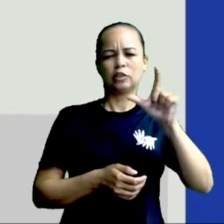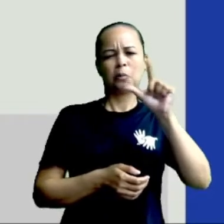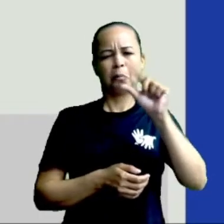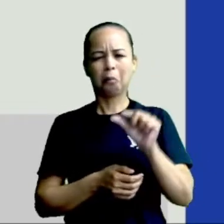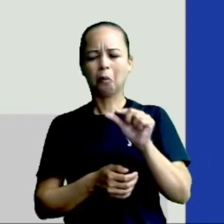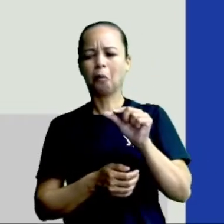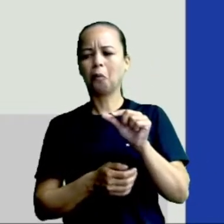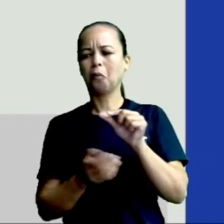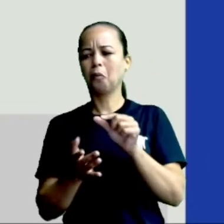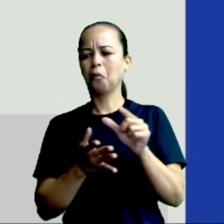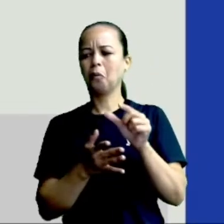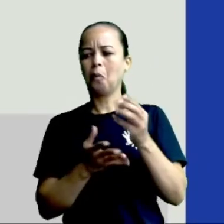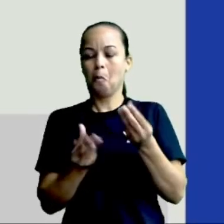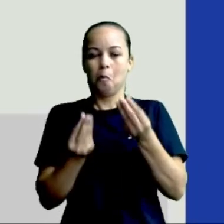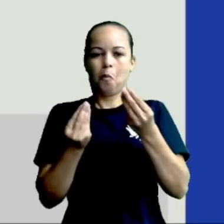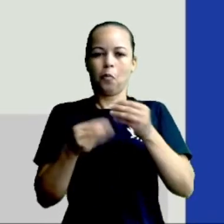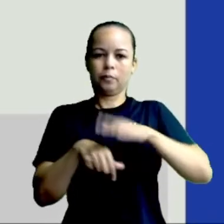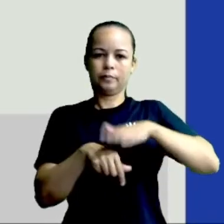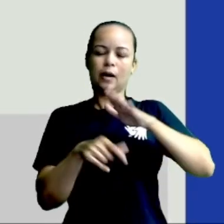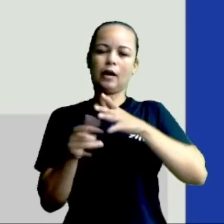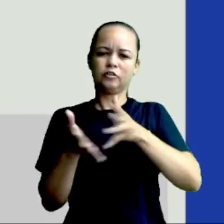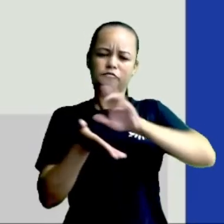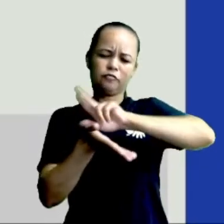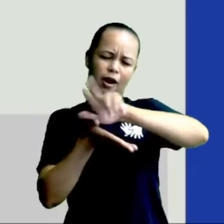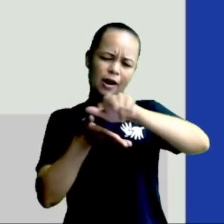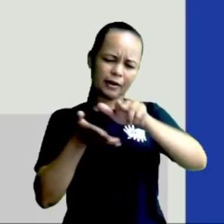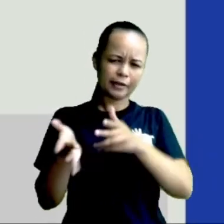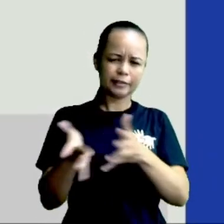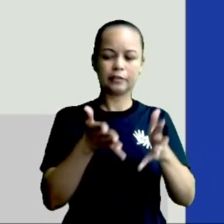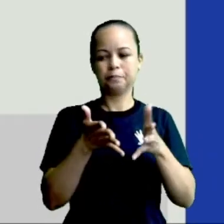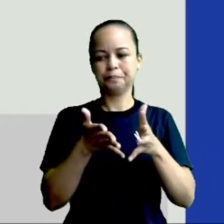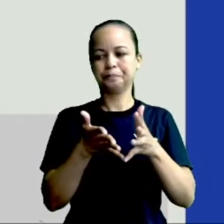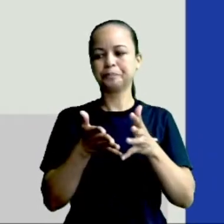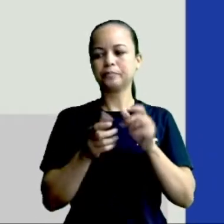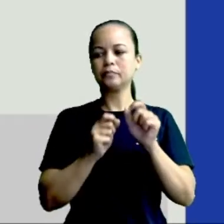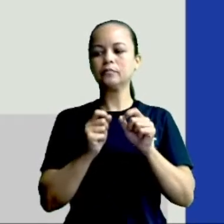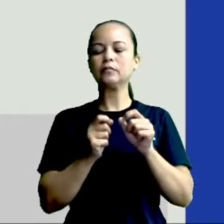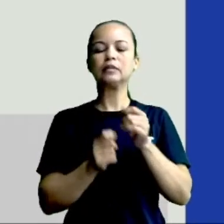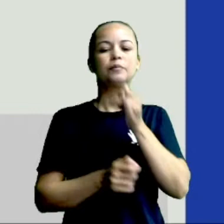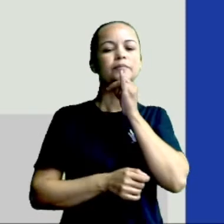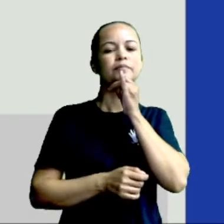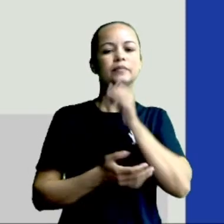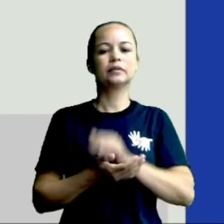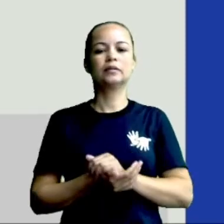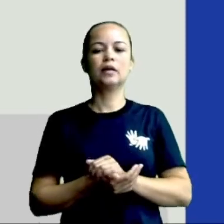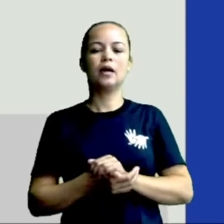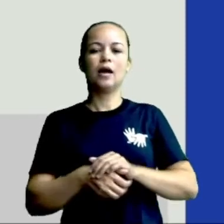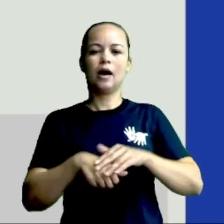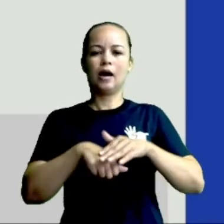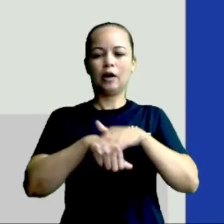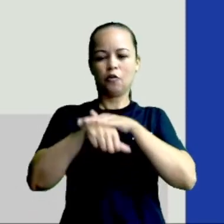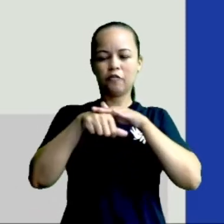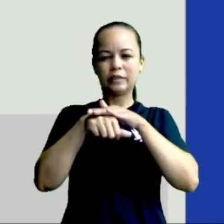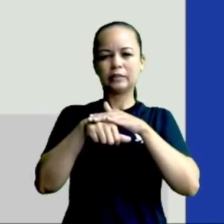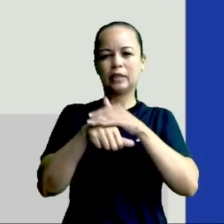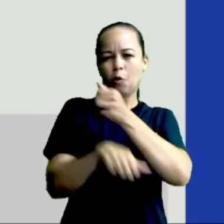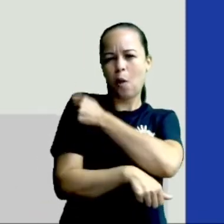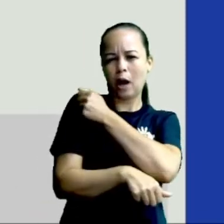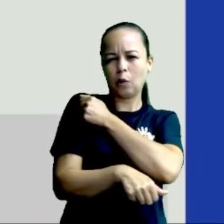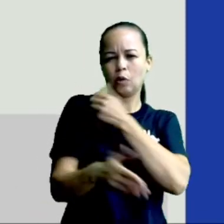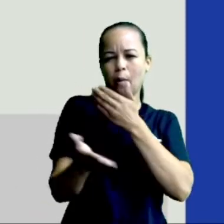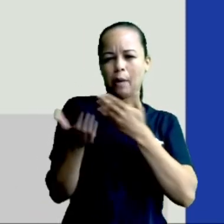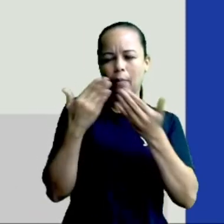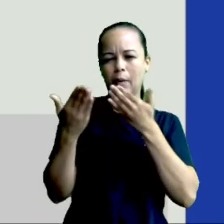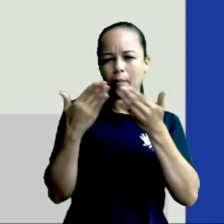quase, quanto, entre outros. Durante a aula, o aluno falou demais. Eu quase consegui a